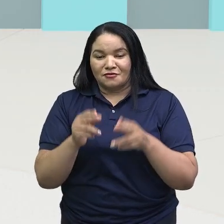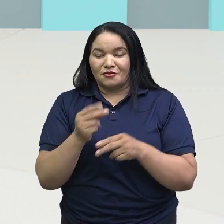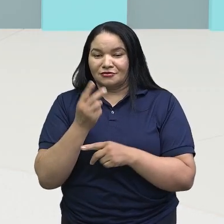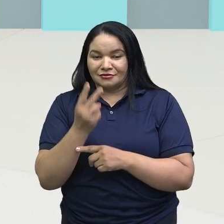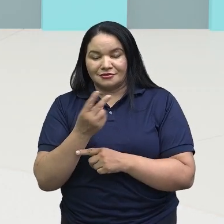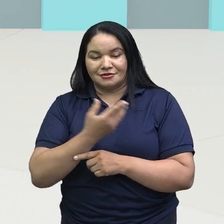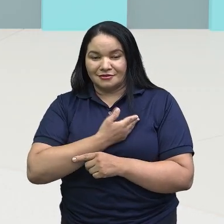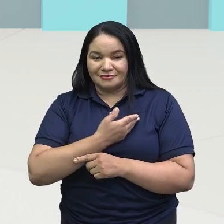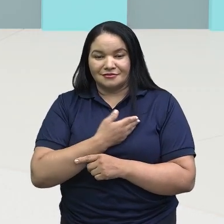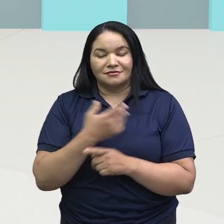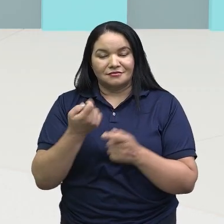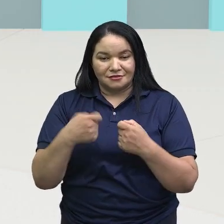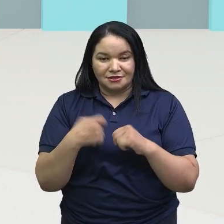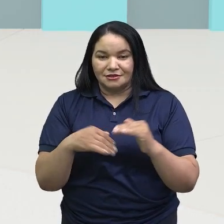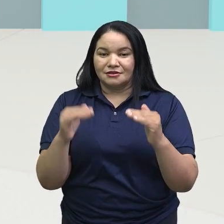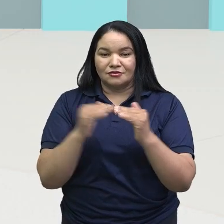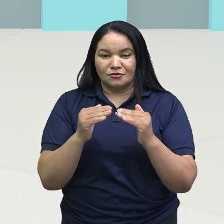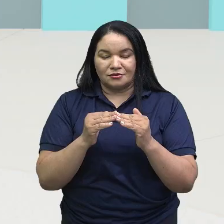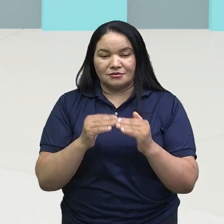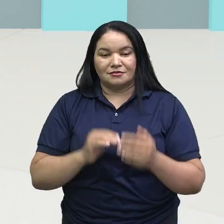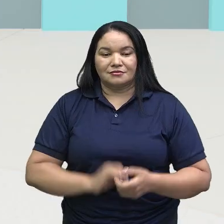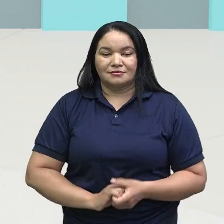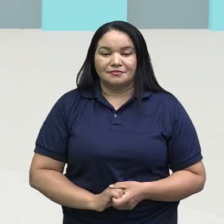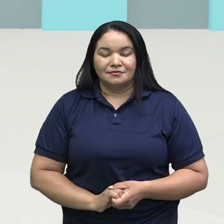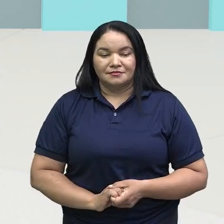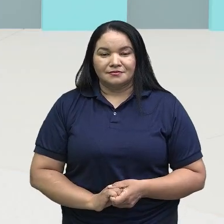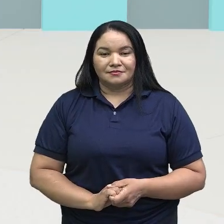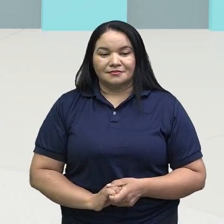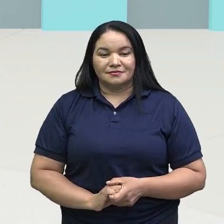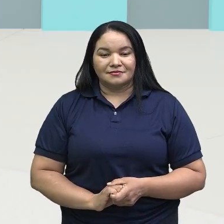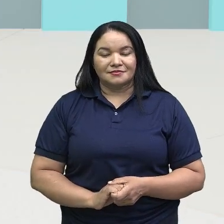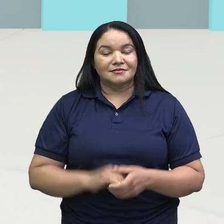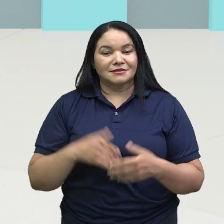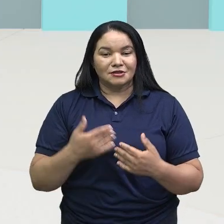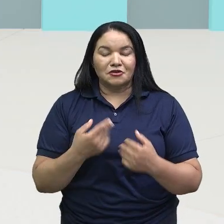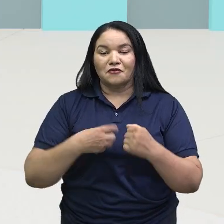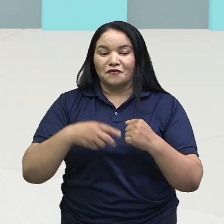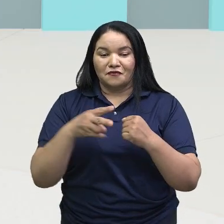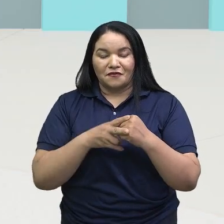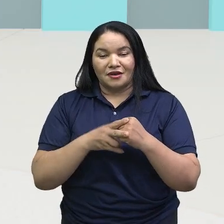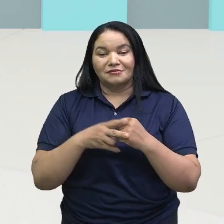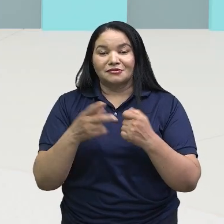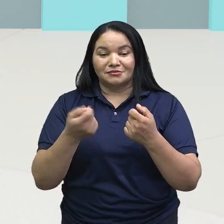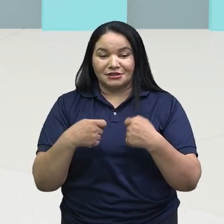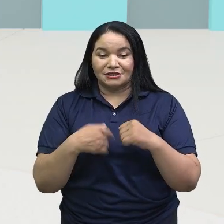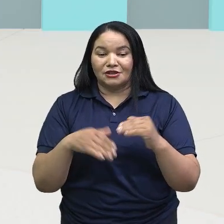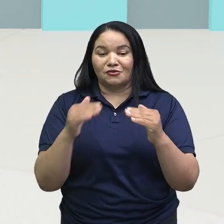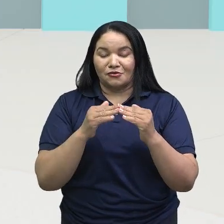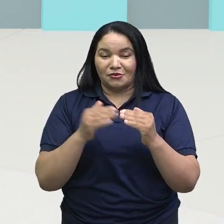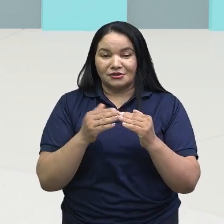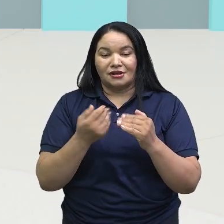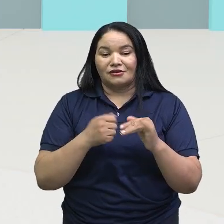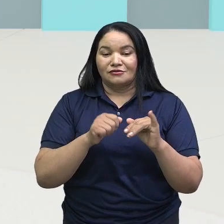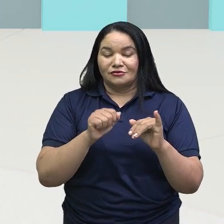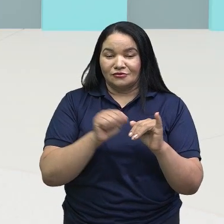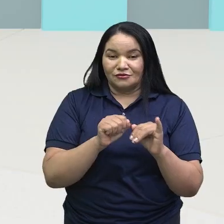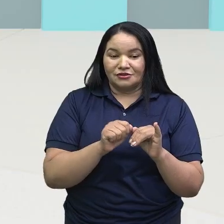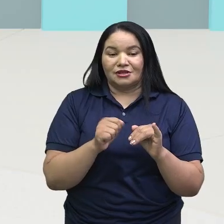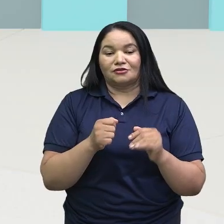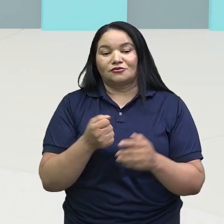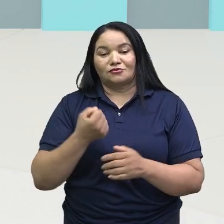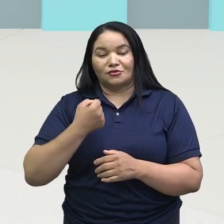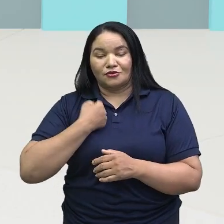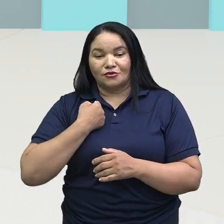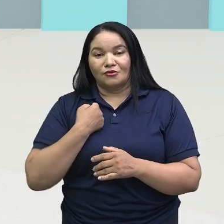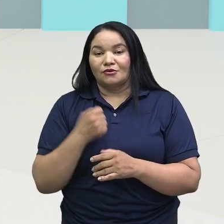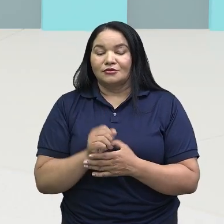né? Precisam concordar, tá? Então, o verbo ele precisa concordar com o sujeito em